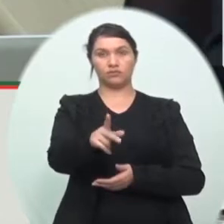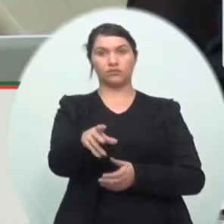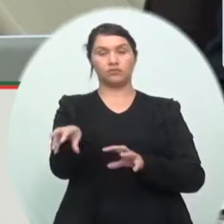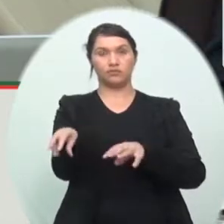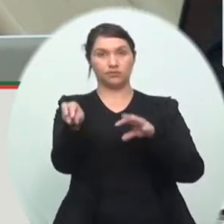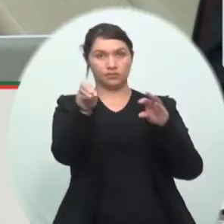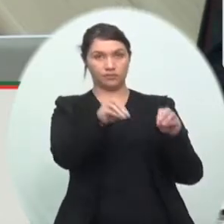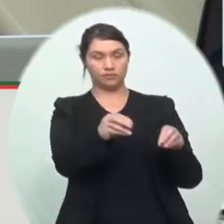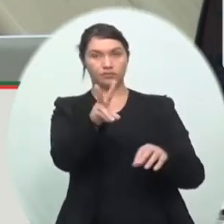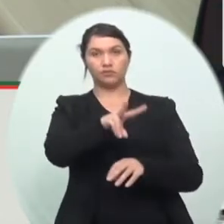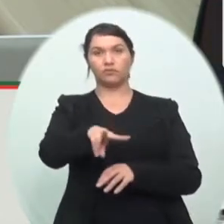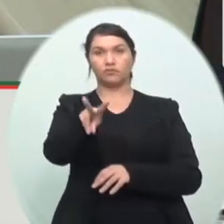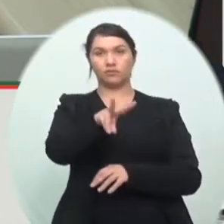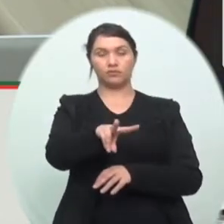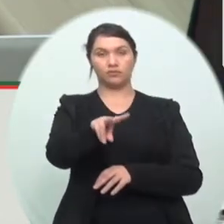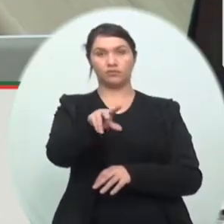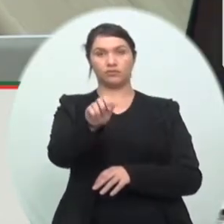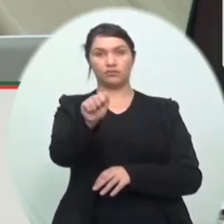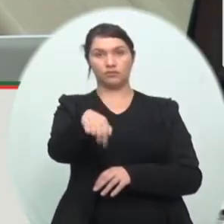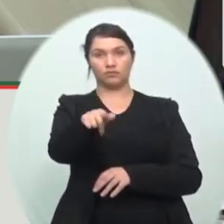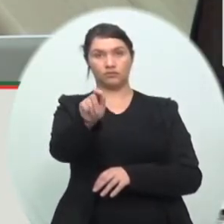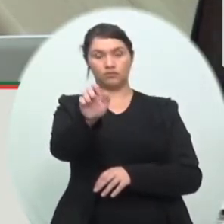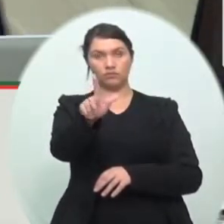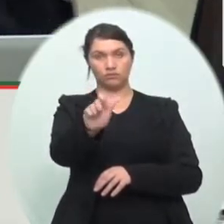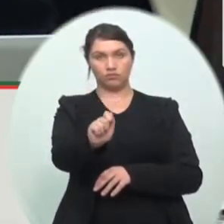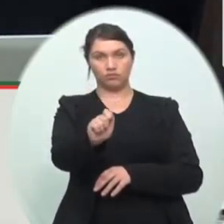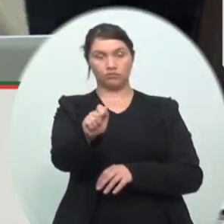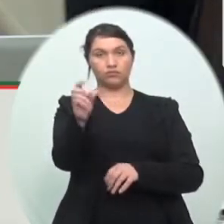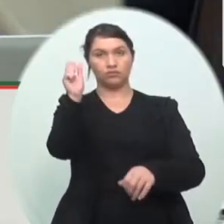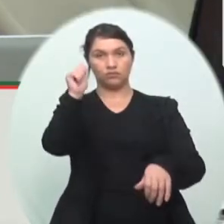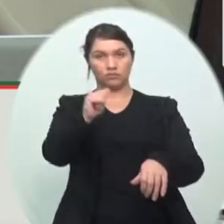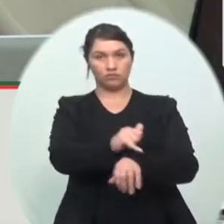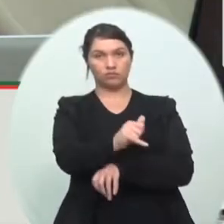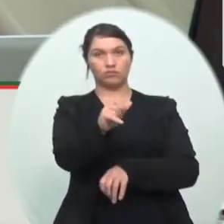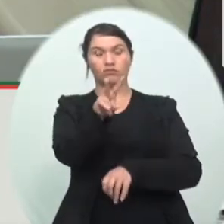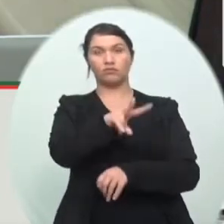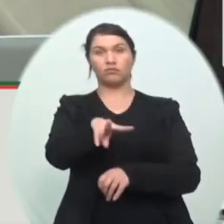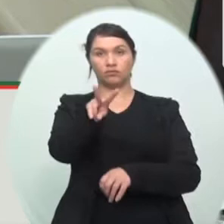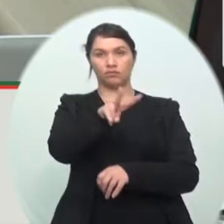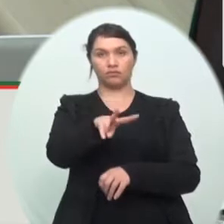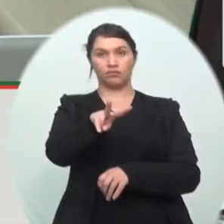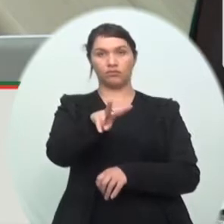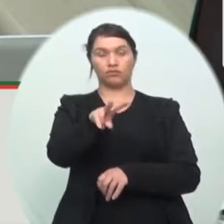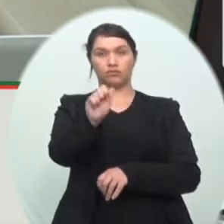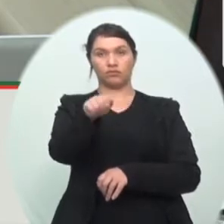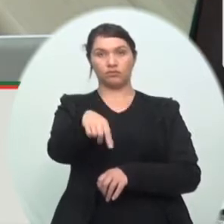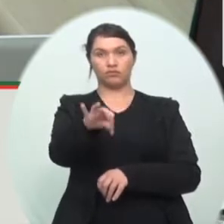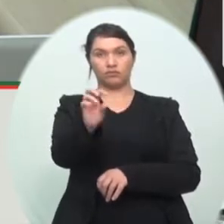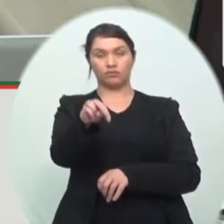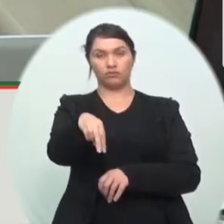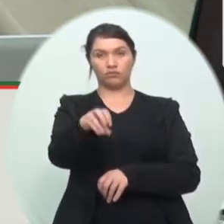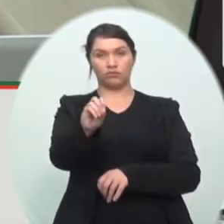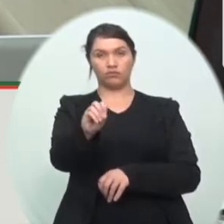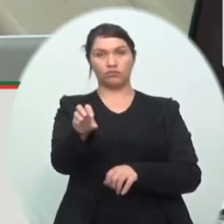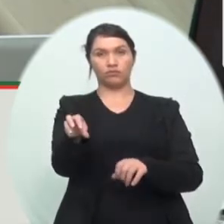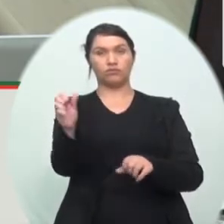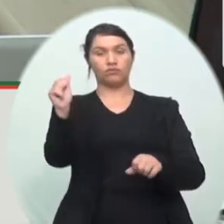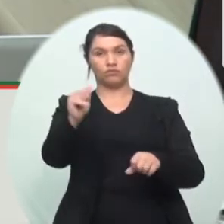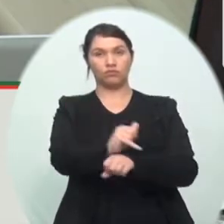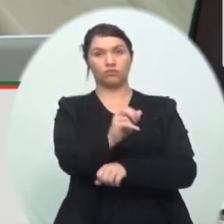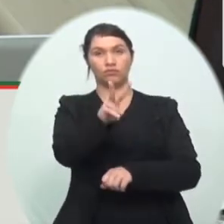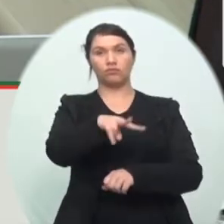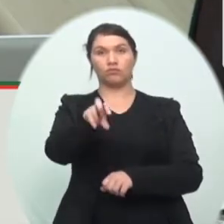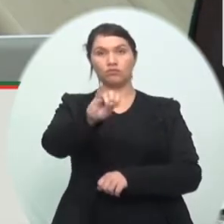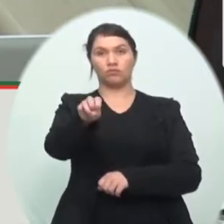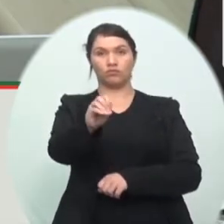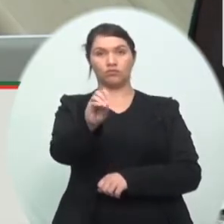Declina. Com a palavra a vereadora Ângela Mello. Ausente. Com a palavra o vereador Antônio Manuel. Ausente. Com a palavra o vereador